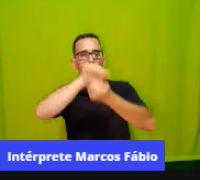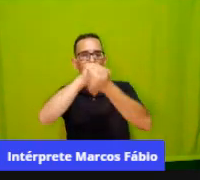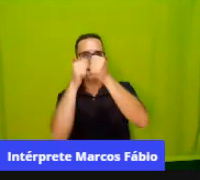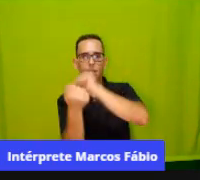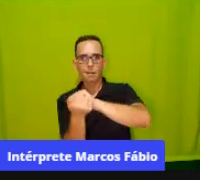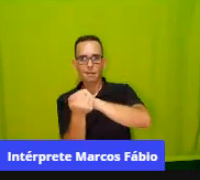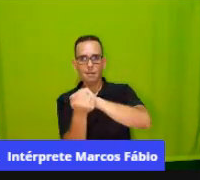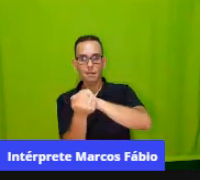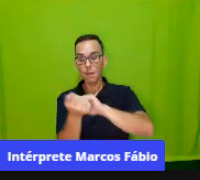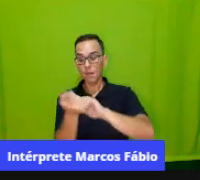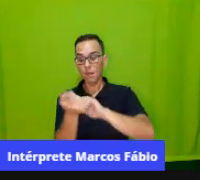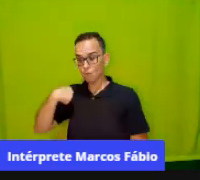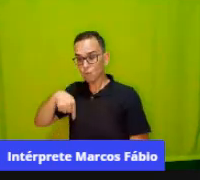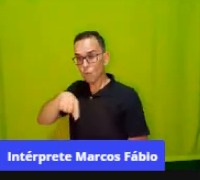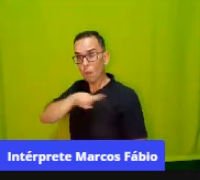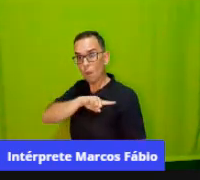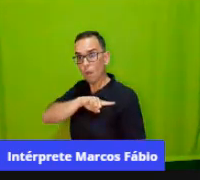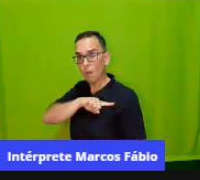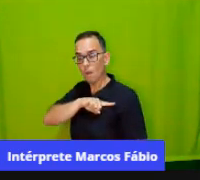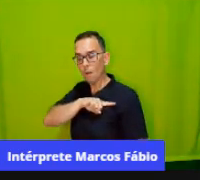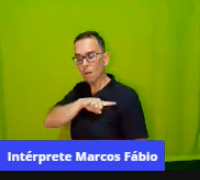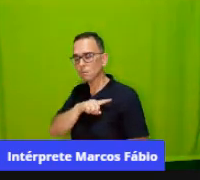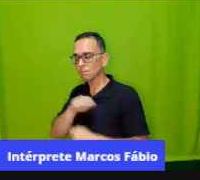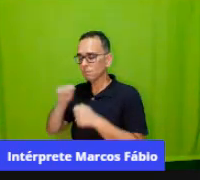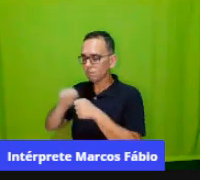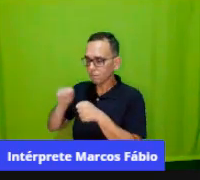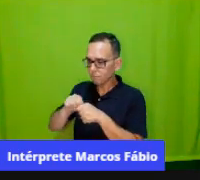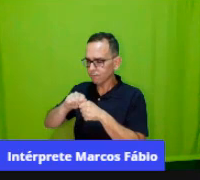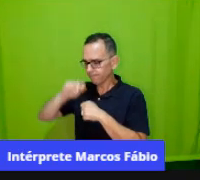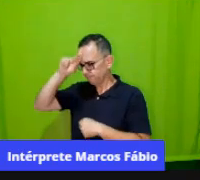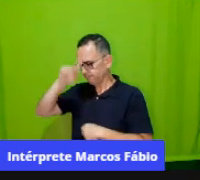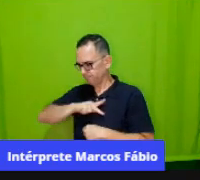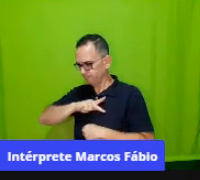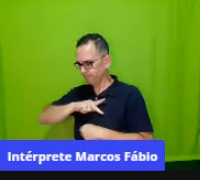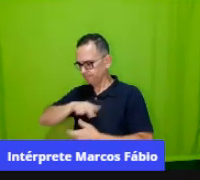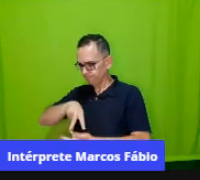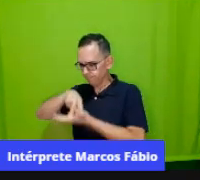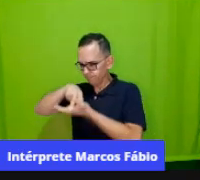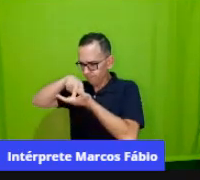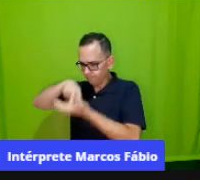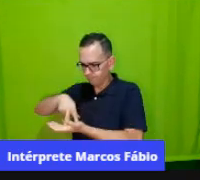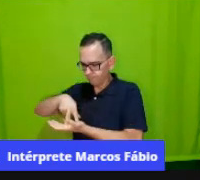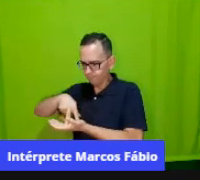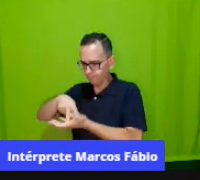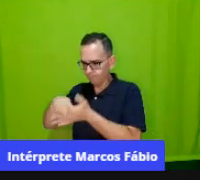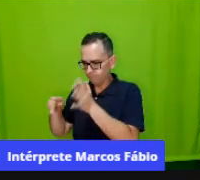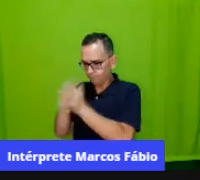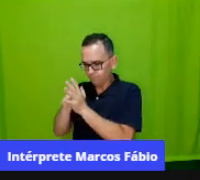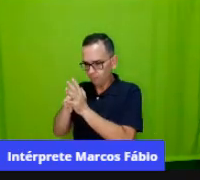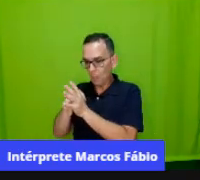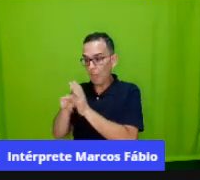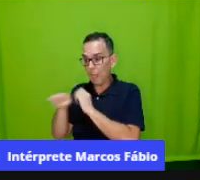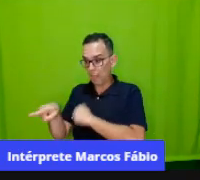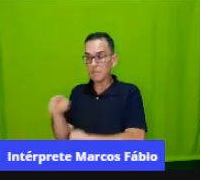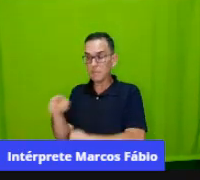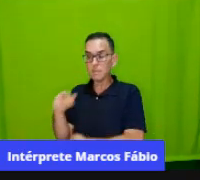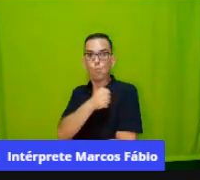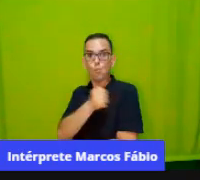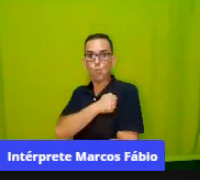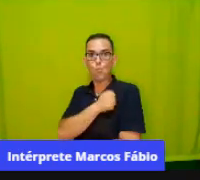Então, nós, às vezes, confeccionamos, né, o apoio plantar para que esse aluno